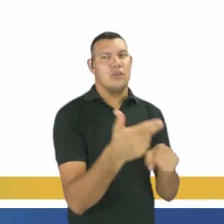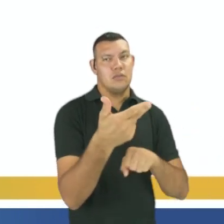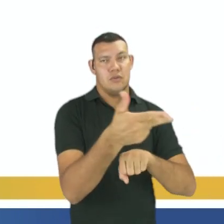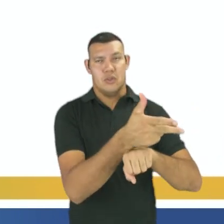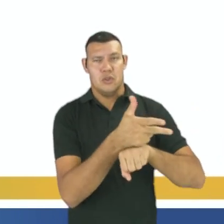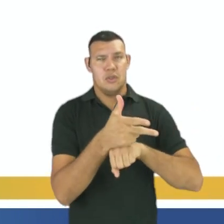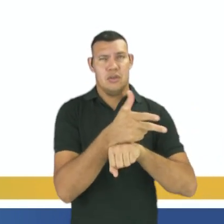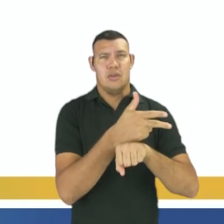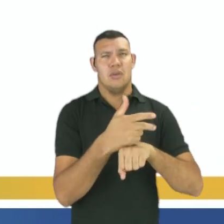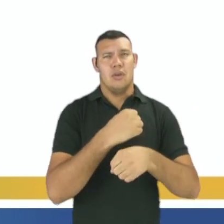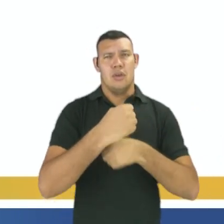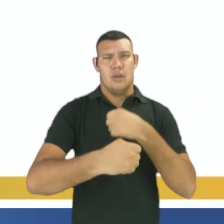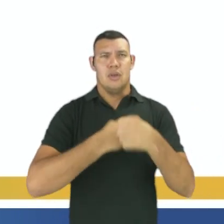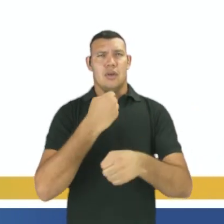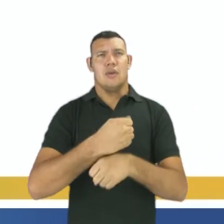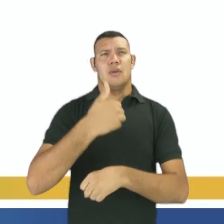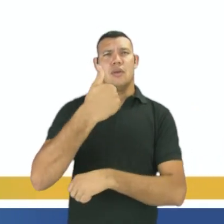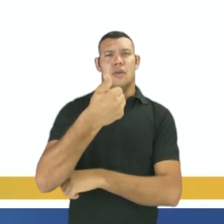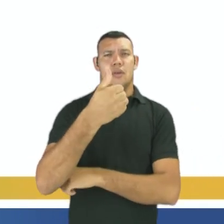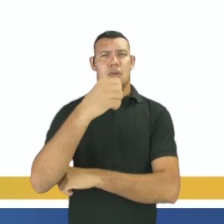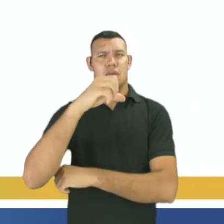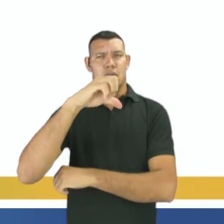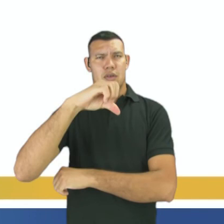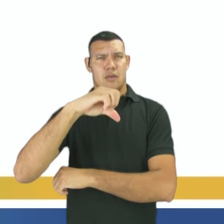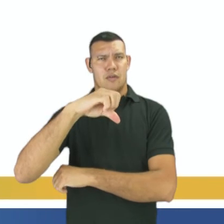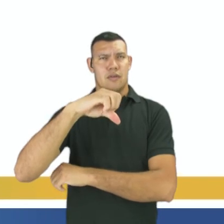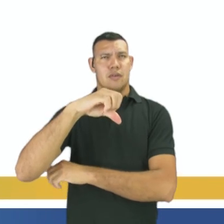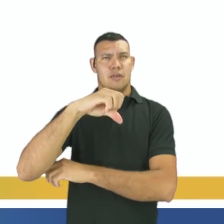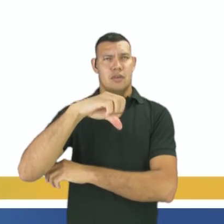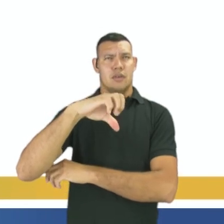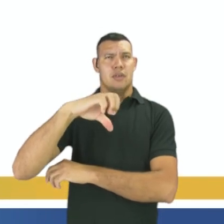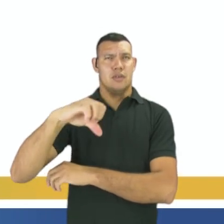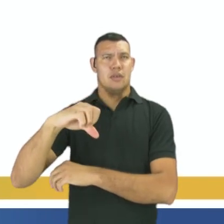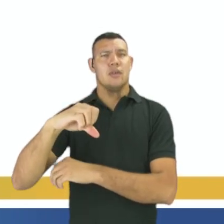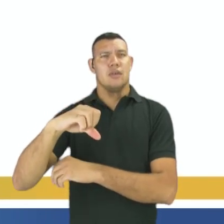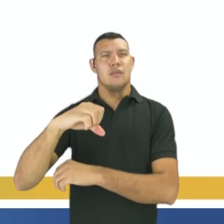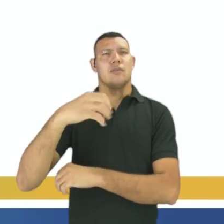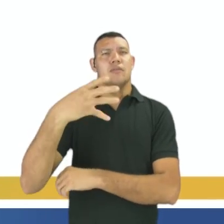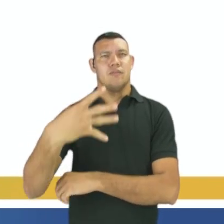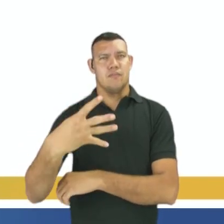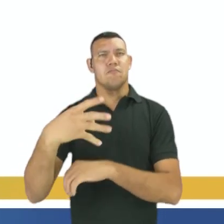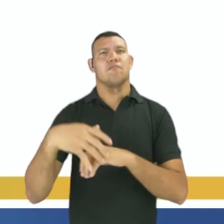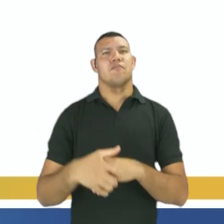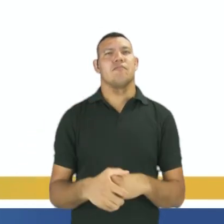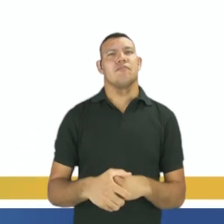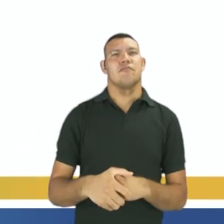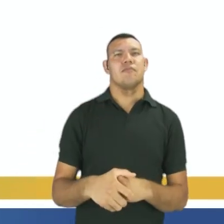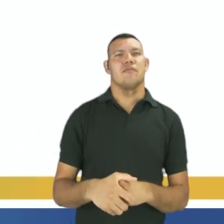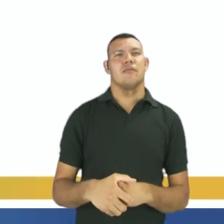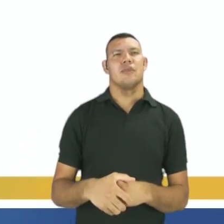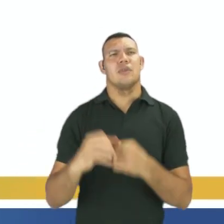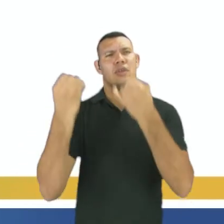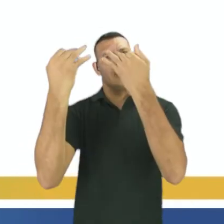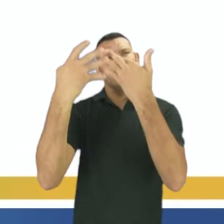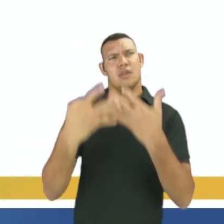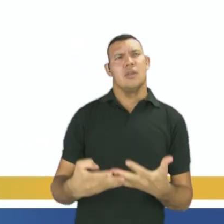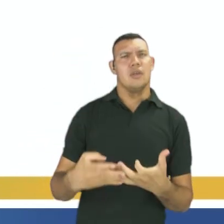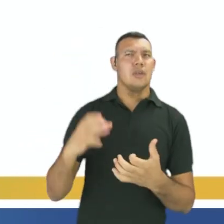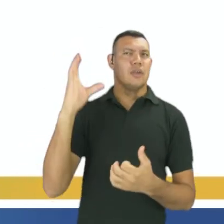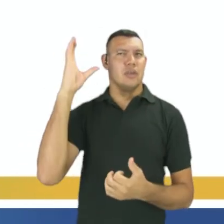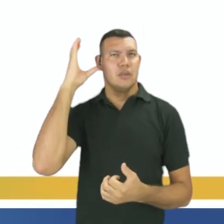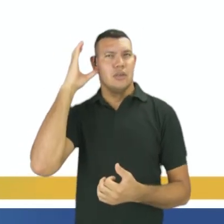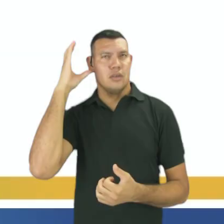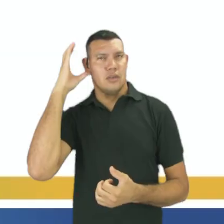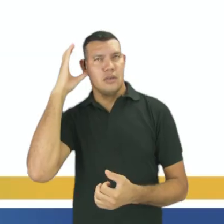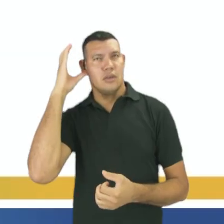e 94 né falando sobre a vida do seringueiro né E principalmente do acreano Chico Mendes né ah o filme que você estava já assistir então assistir filme é uma